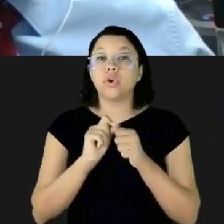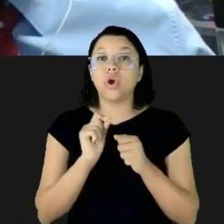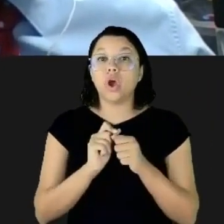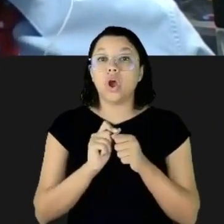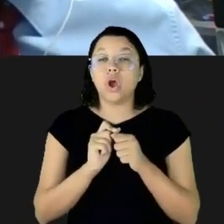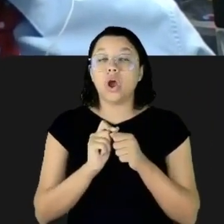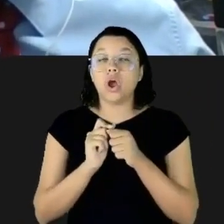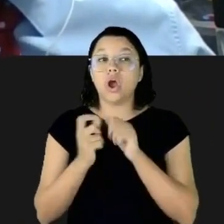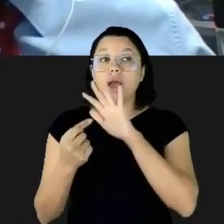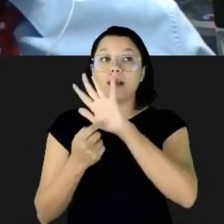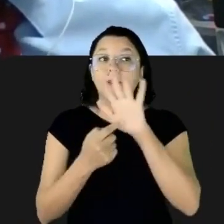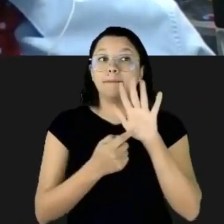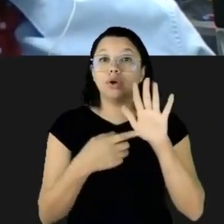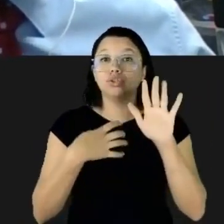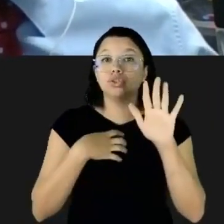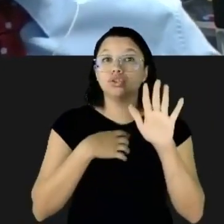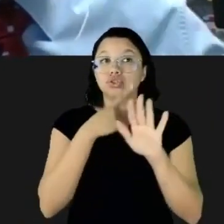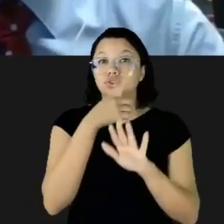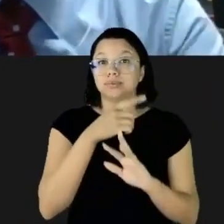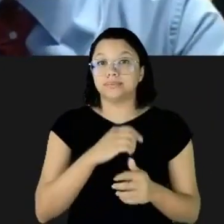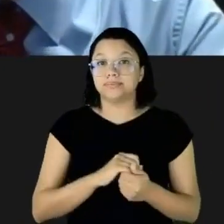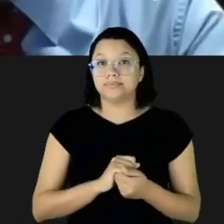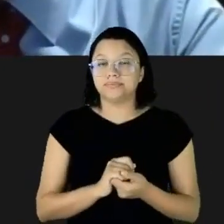faz com que ela apareça naquela forma